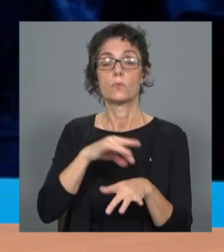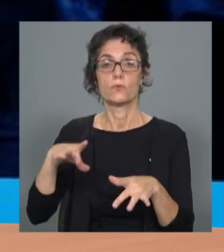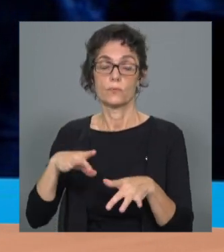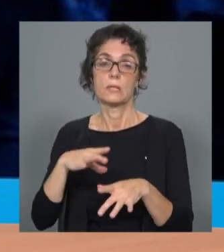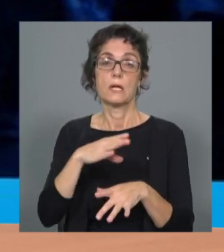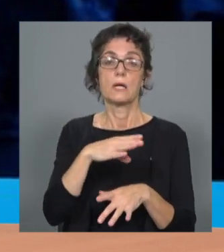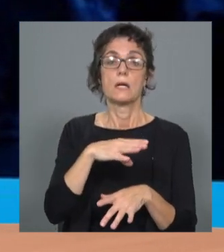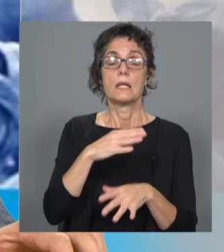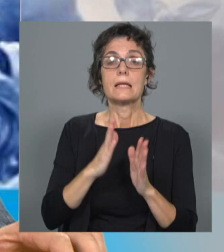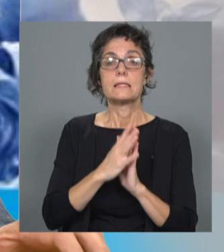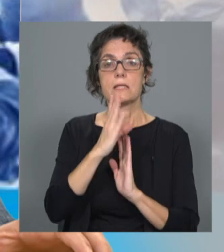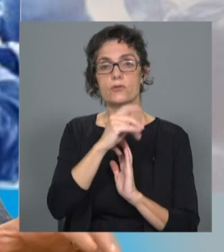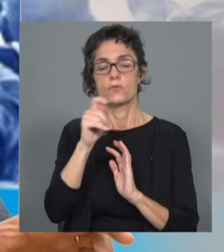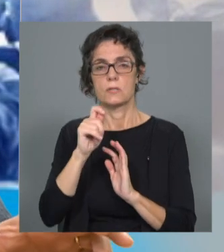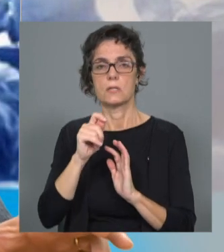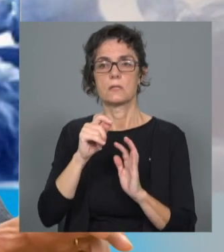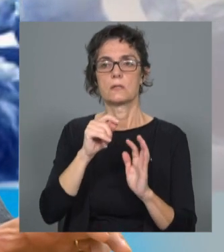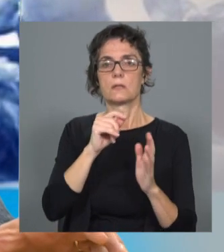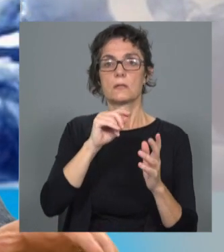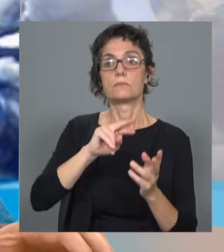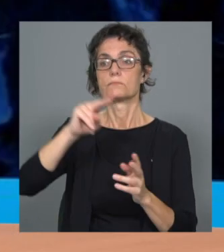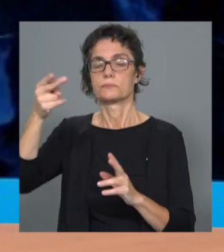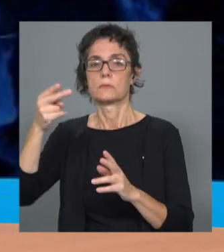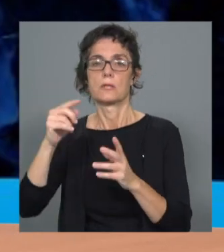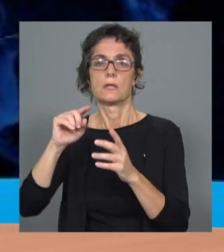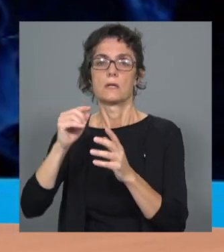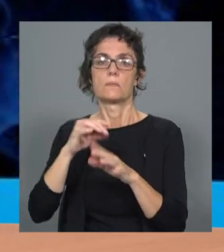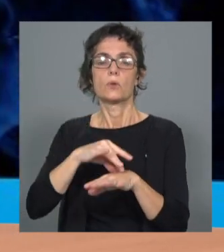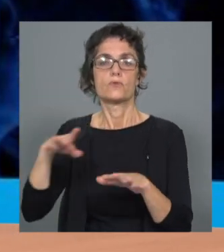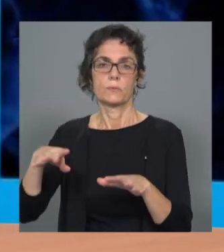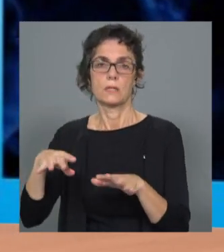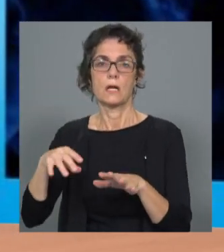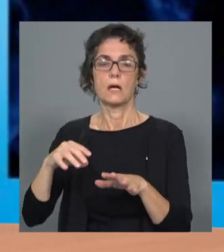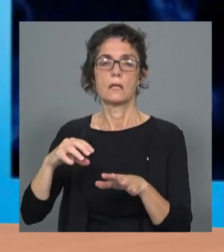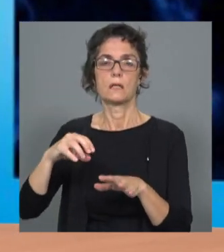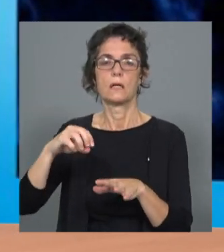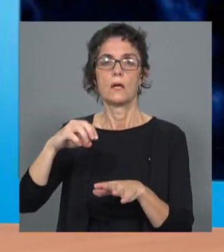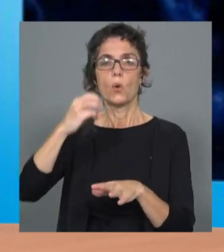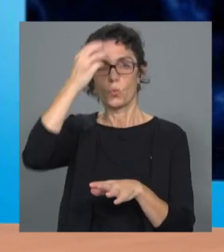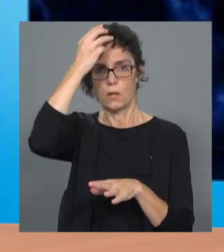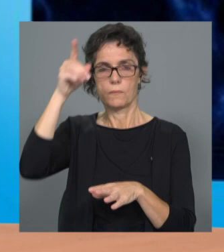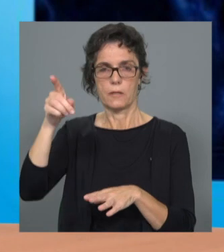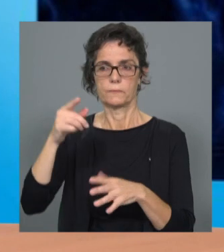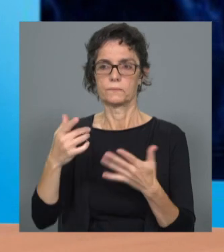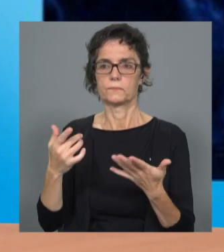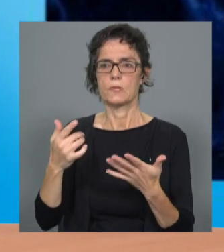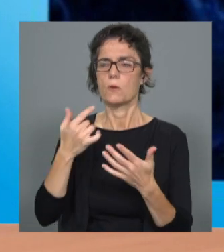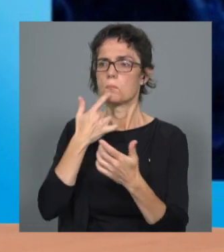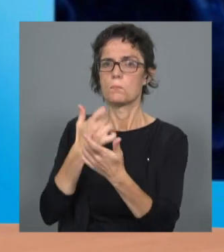Cabral. Telefonei logo para o Hospital Correio Cabral, na mensagem vinha a dizer que ia para a unidade de